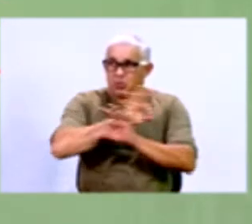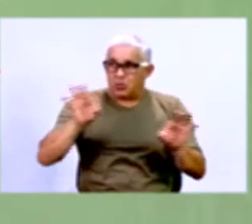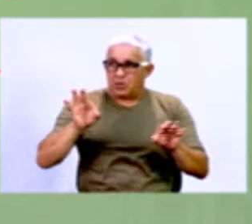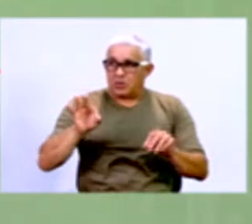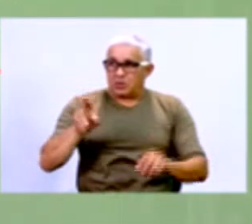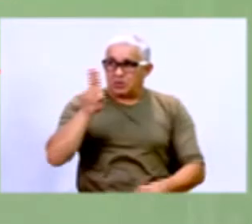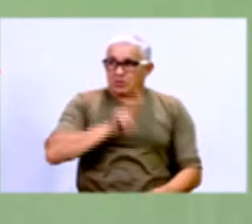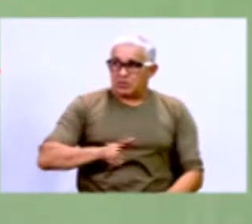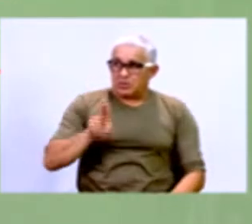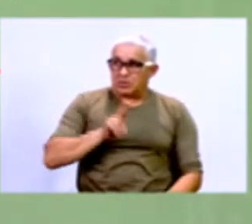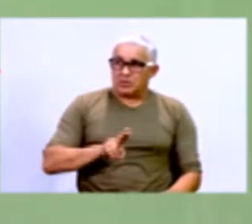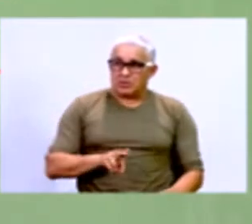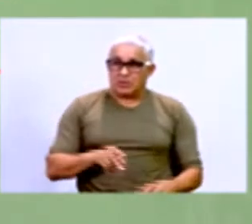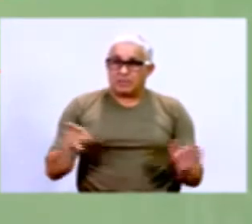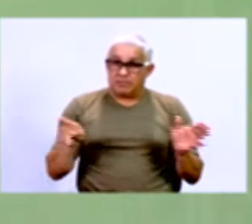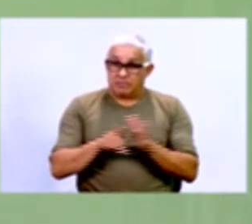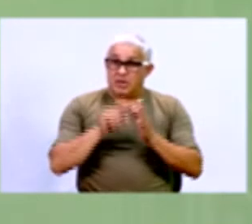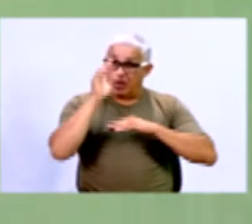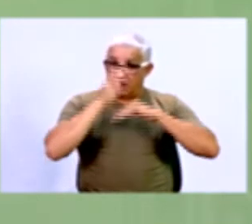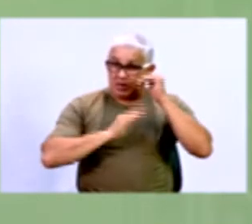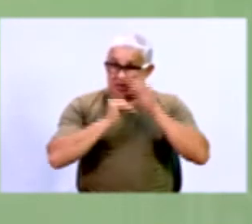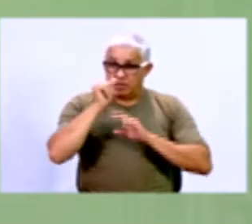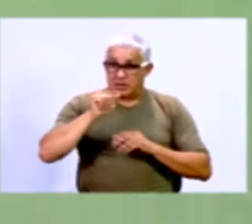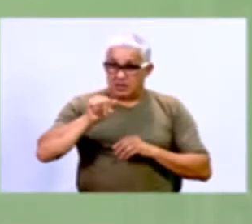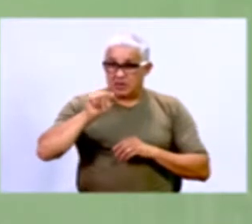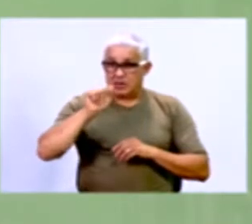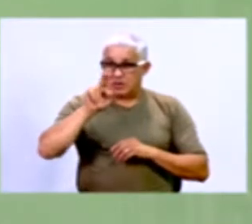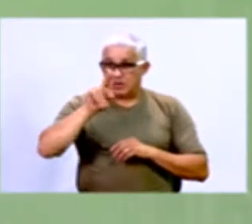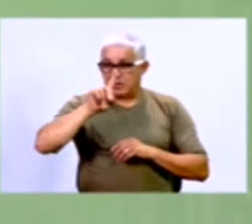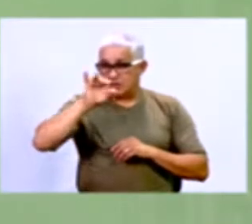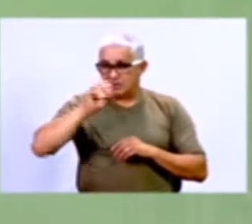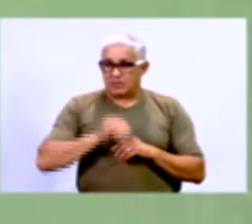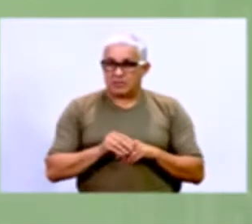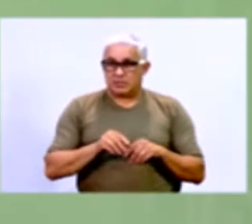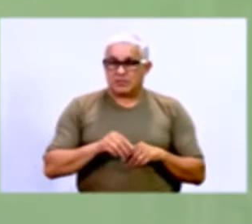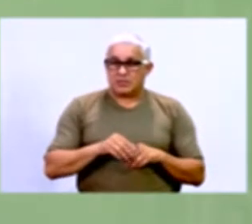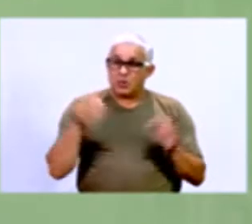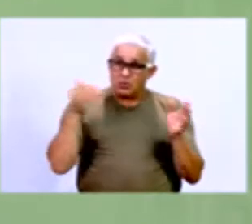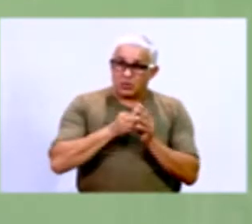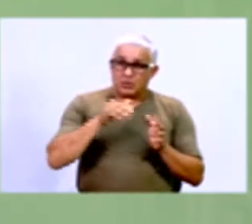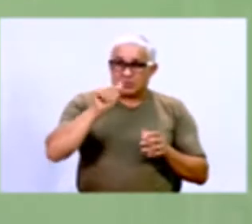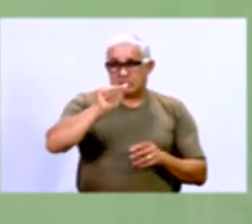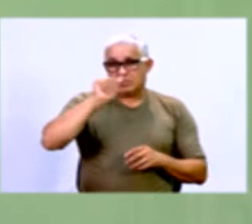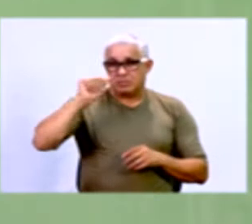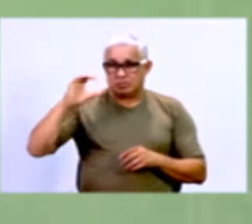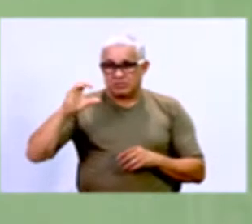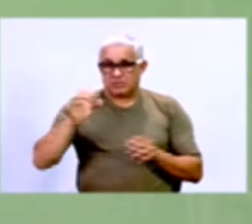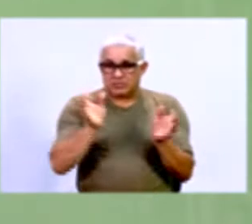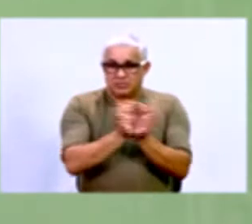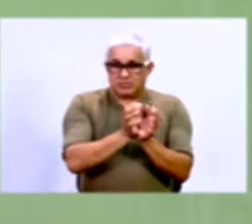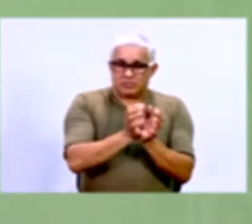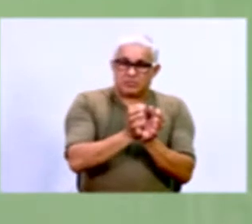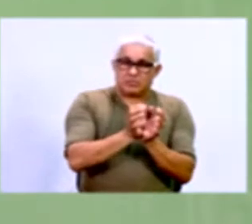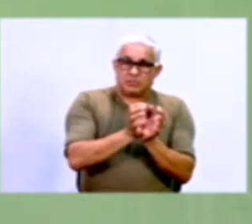para edição de áudio profissional. E por último, o AAC, que foi criado pelo grupo MPEG para superar